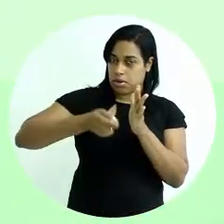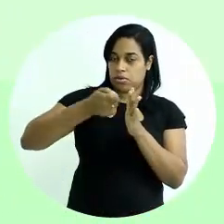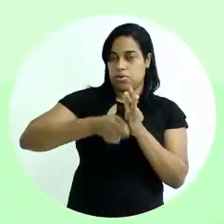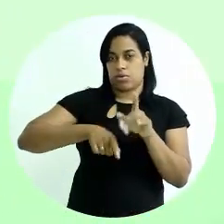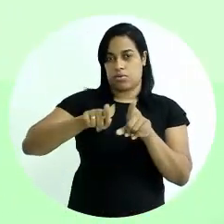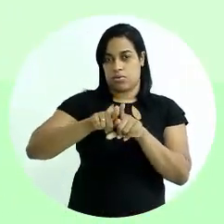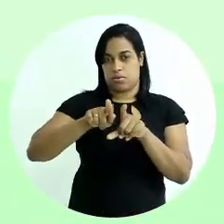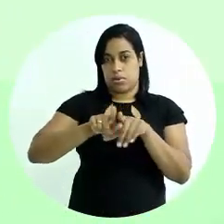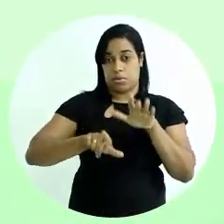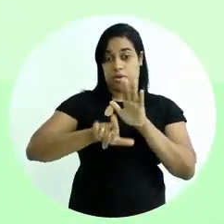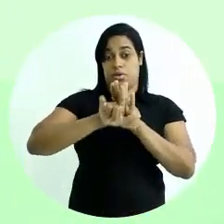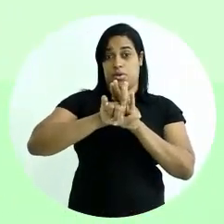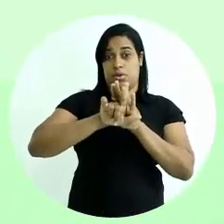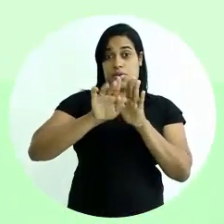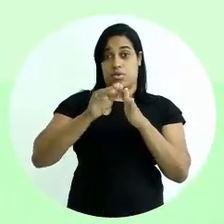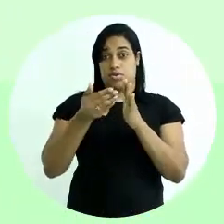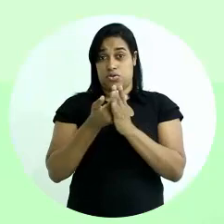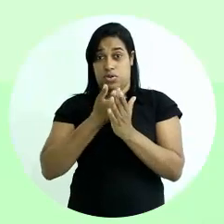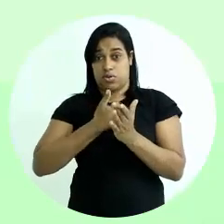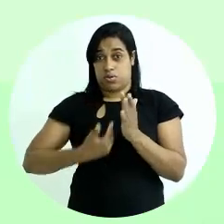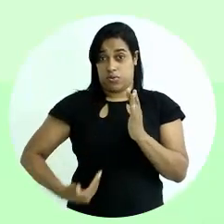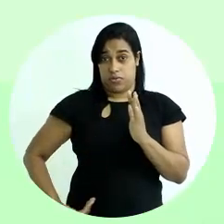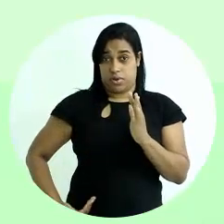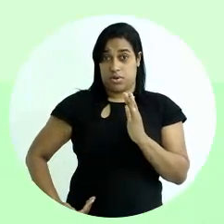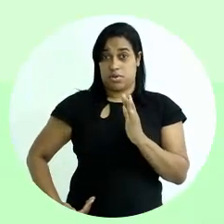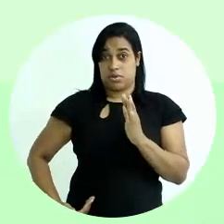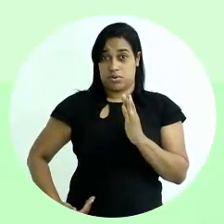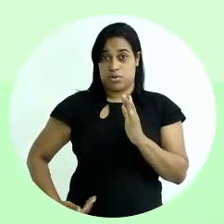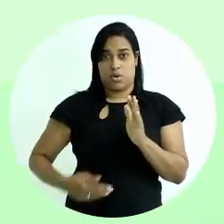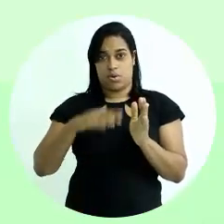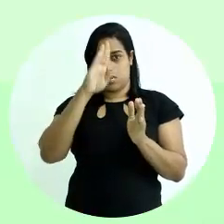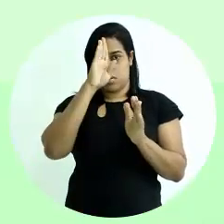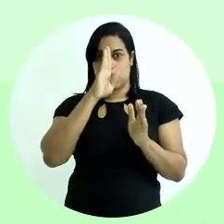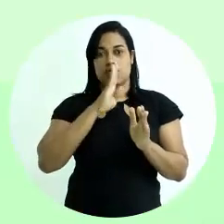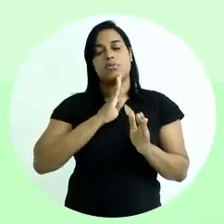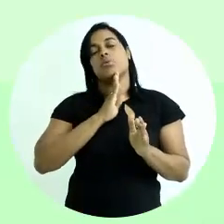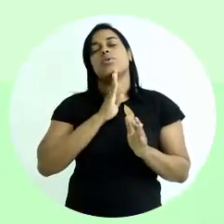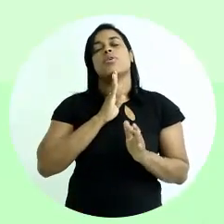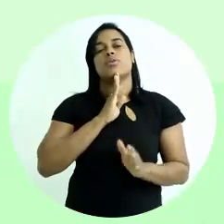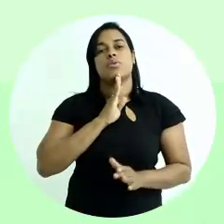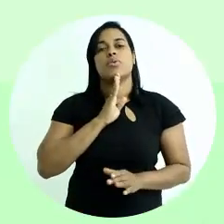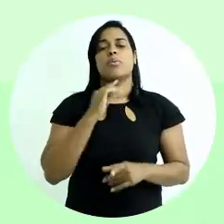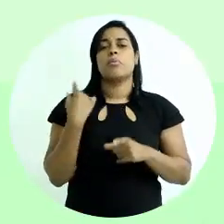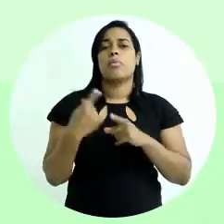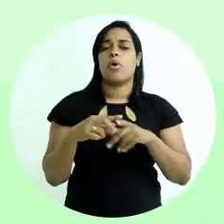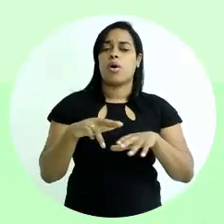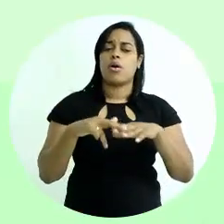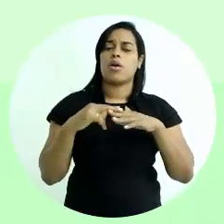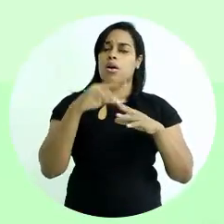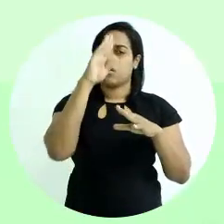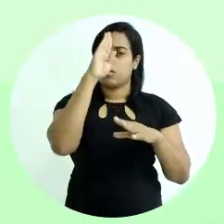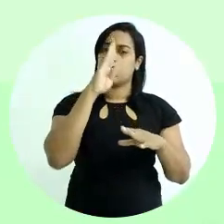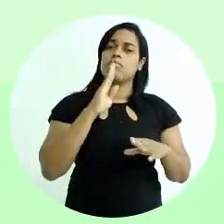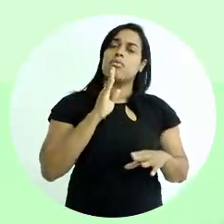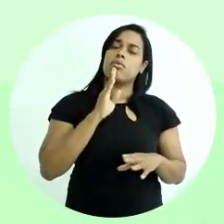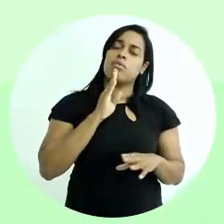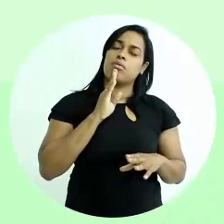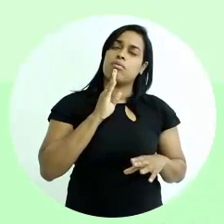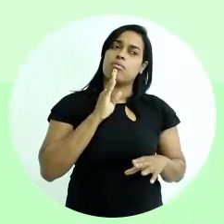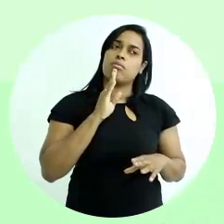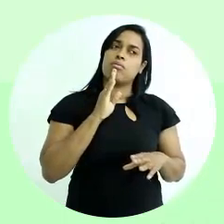quando é na escola pública gratuito porque gente